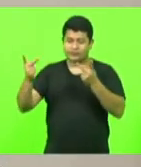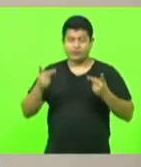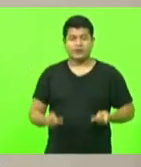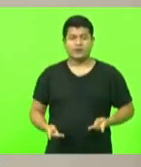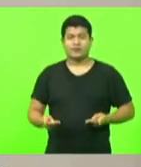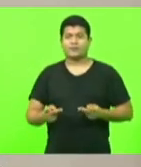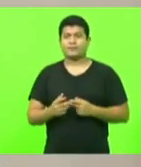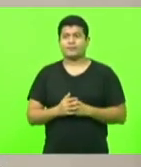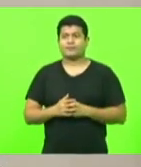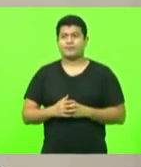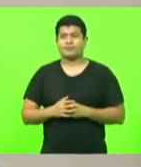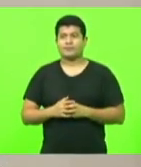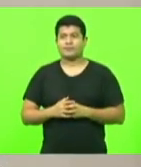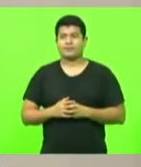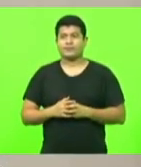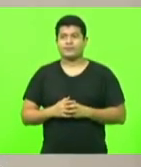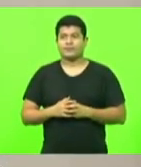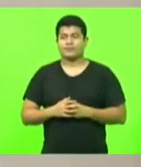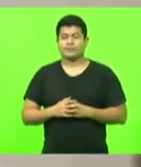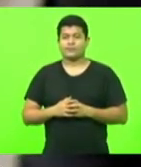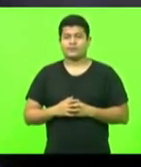Parlamento Catarinense.